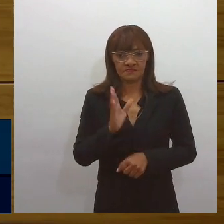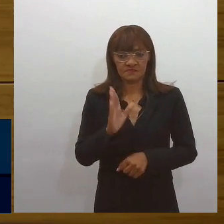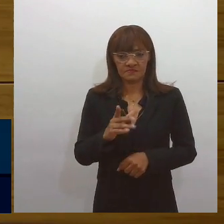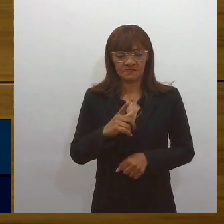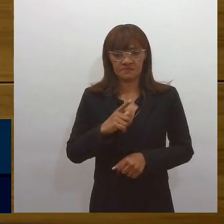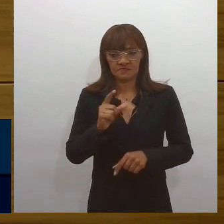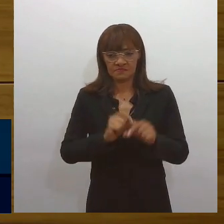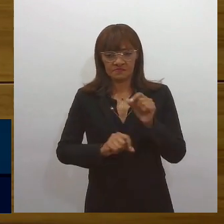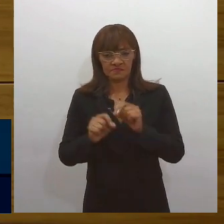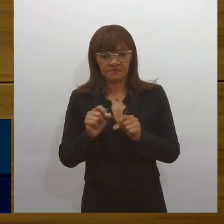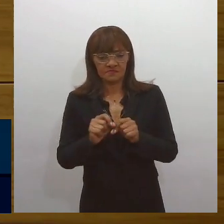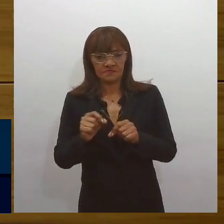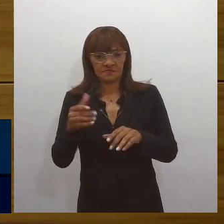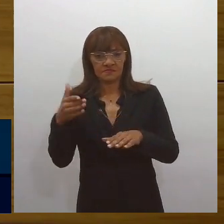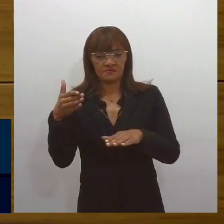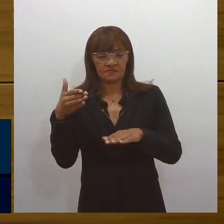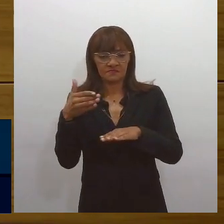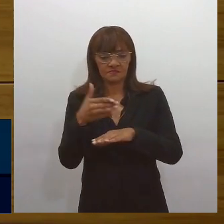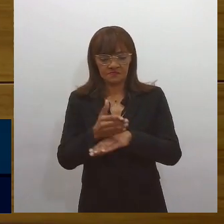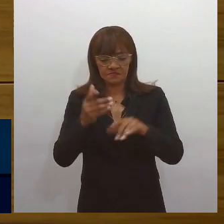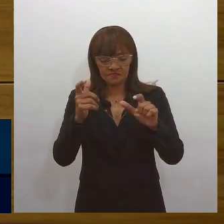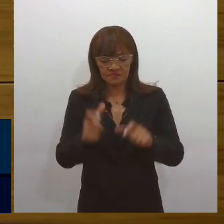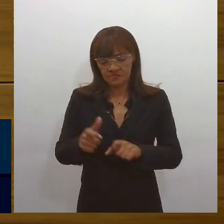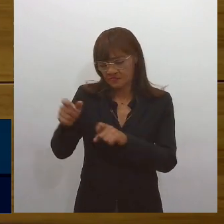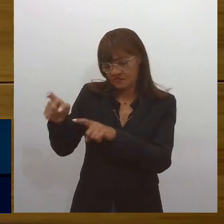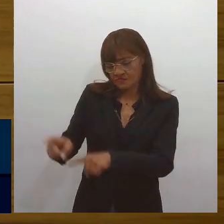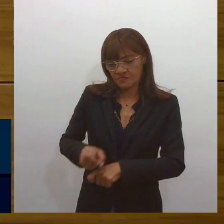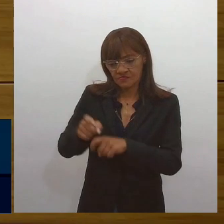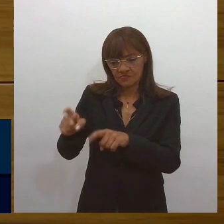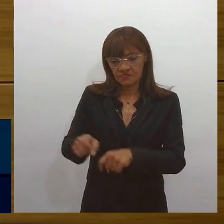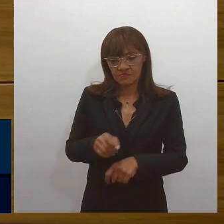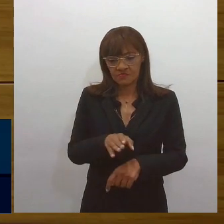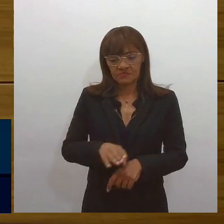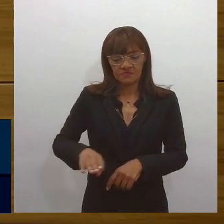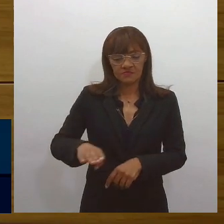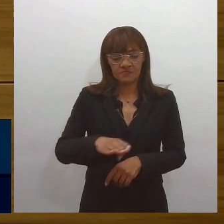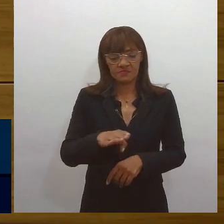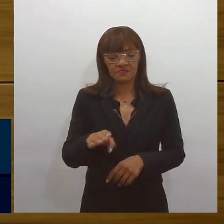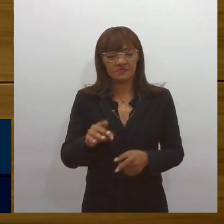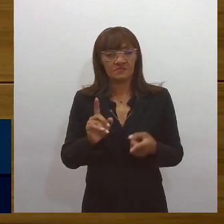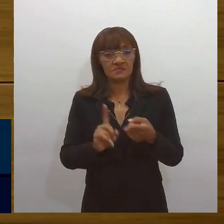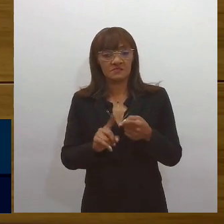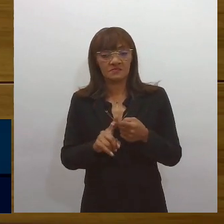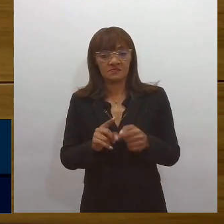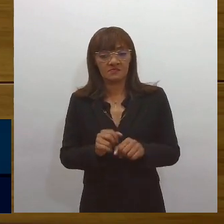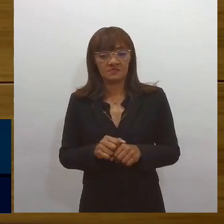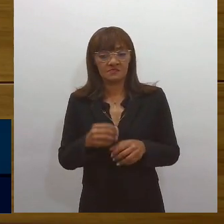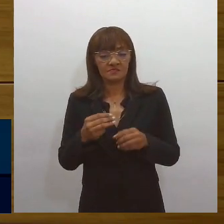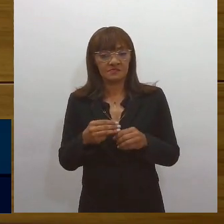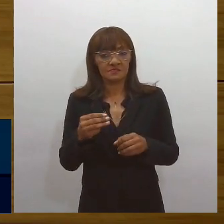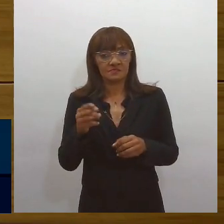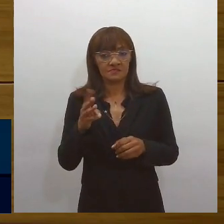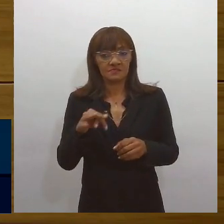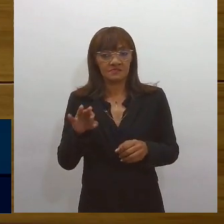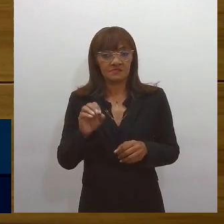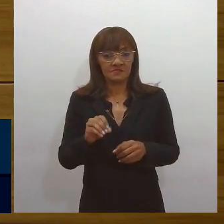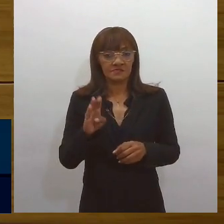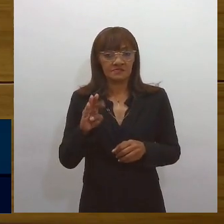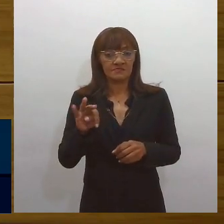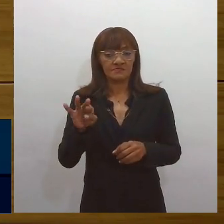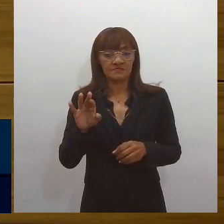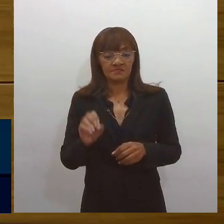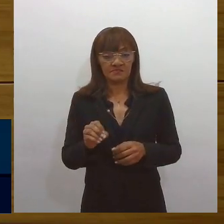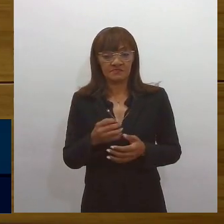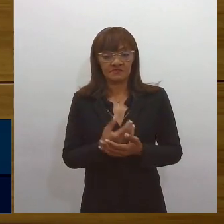falou E também o famoso Campo do Brito o campo do brito ali serão objetos de intervenções específicas do